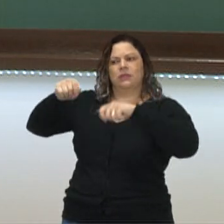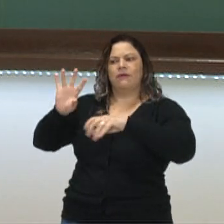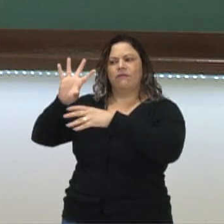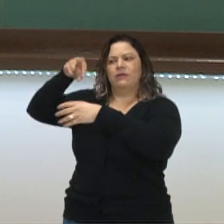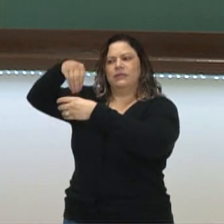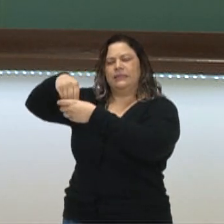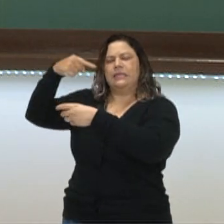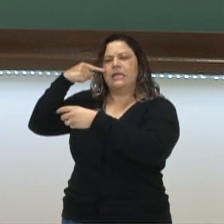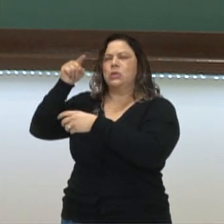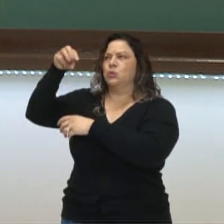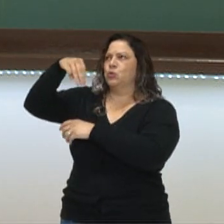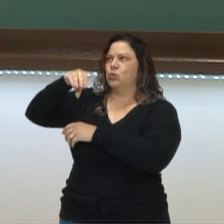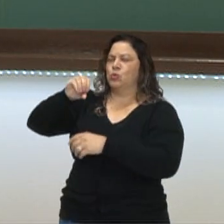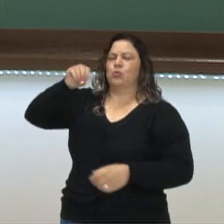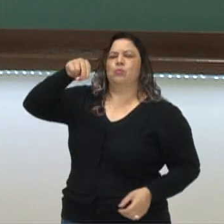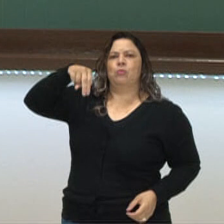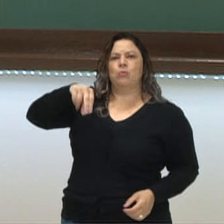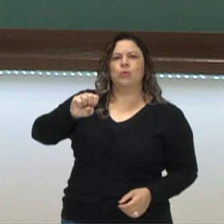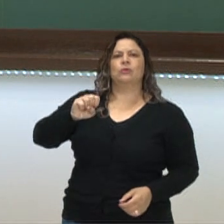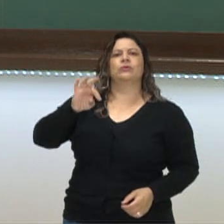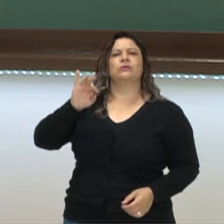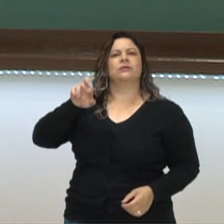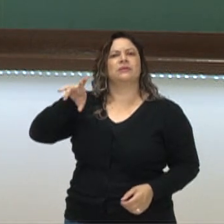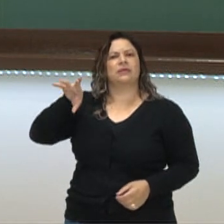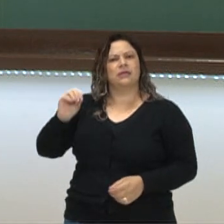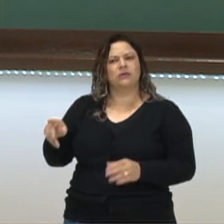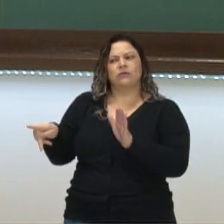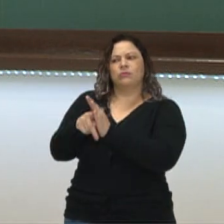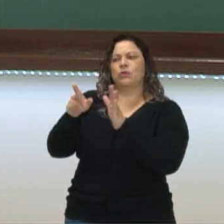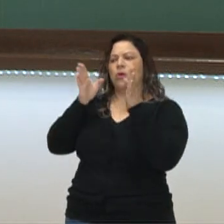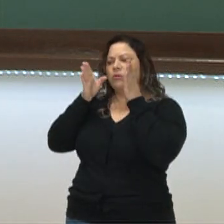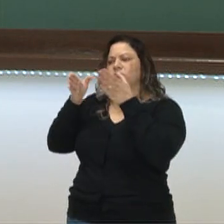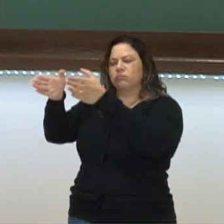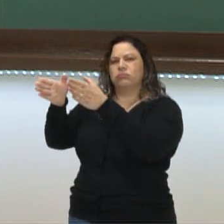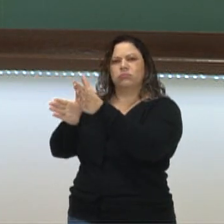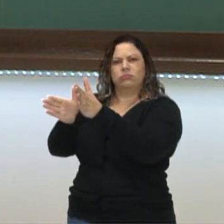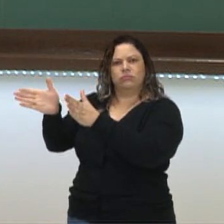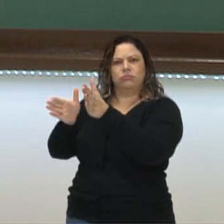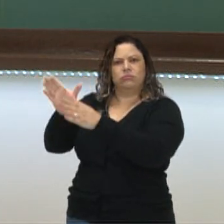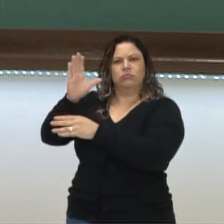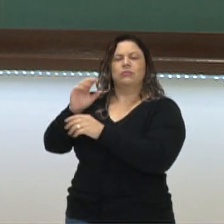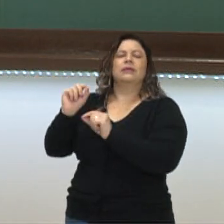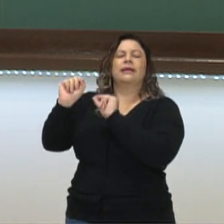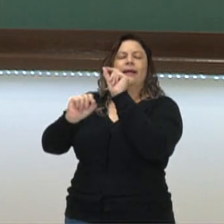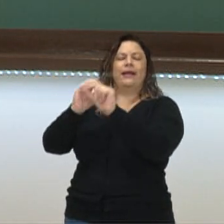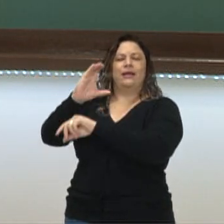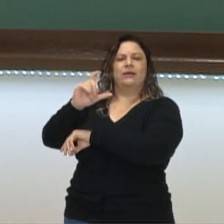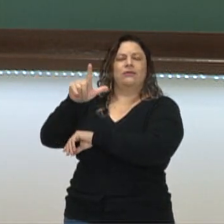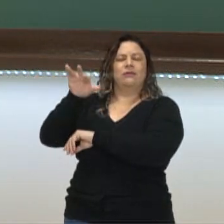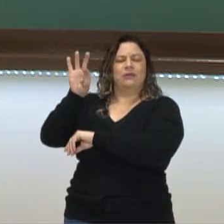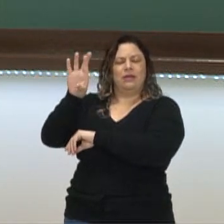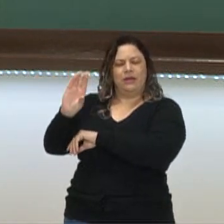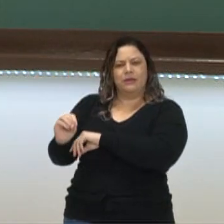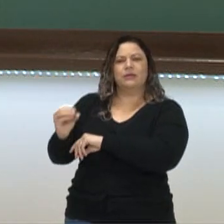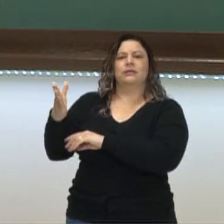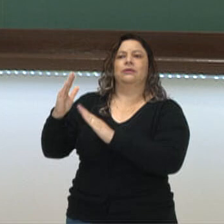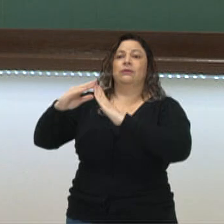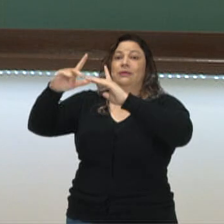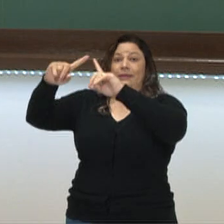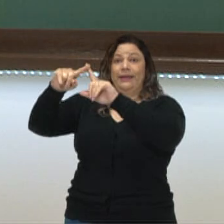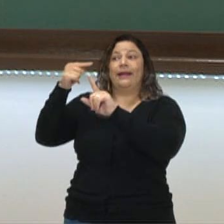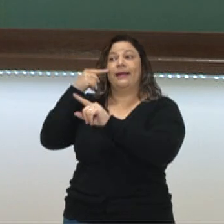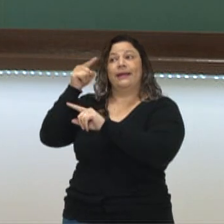mosteiros, né? Os monges é que tinham acesso, o clero é que tinha acesso, os membros da igreja é que podiam ter acesso